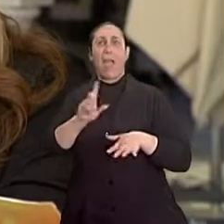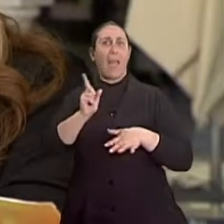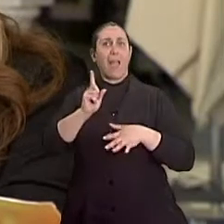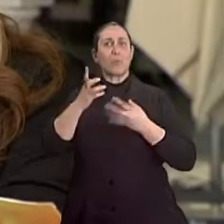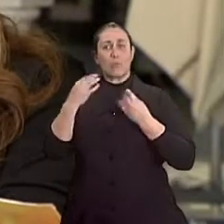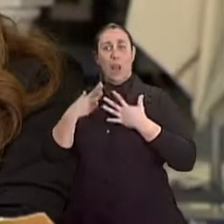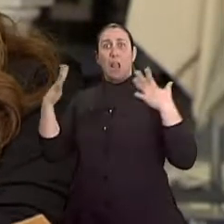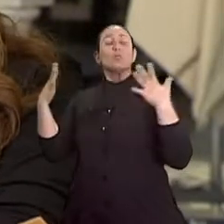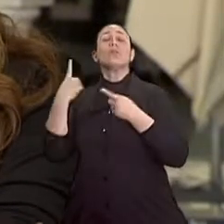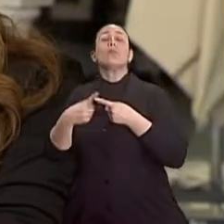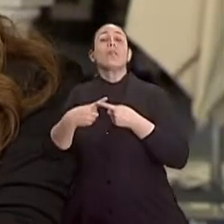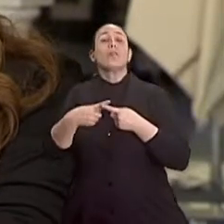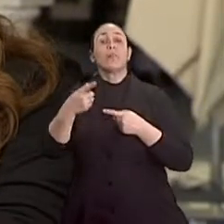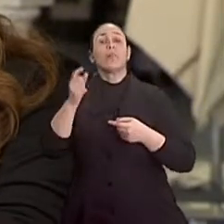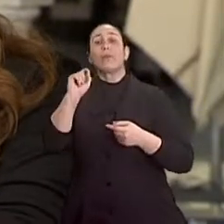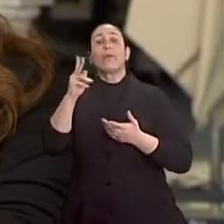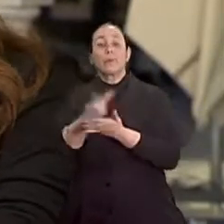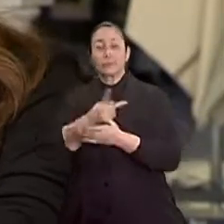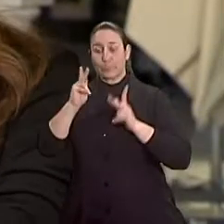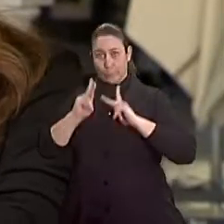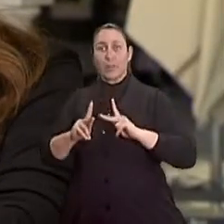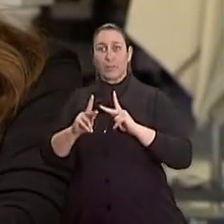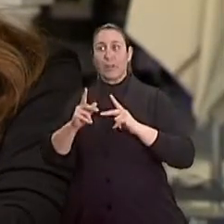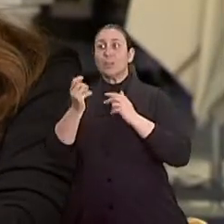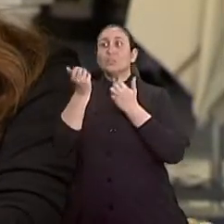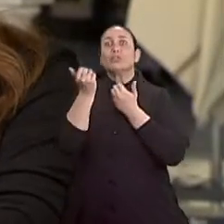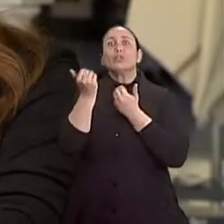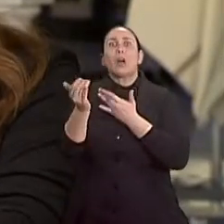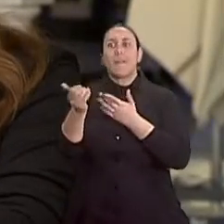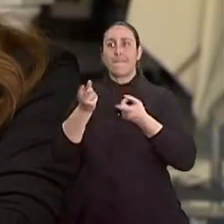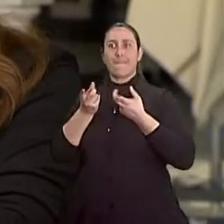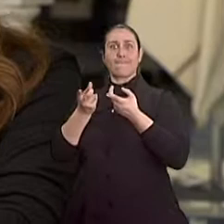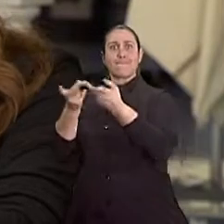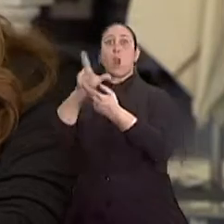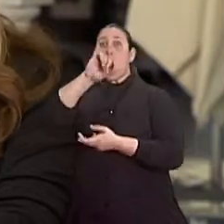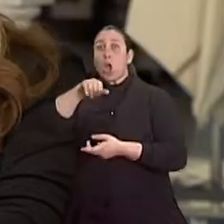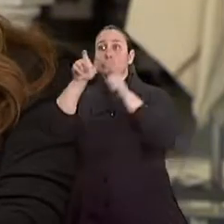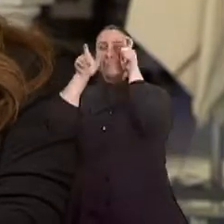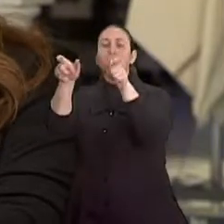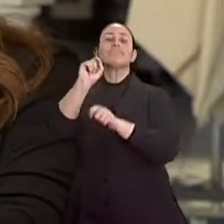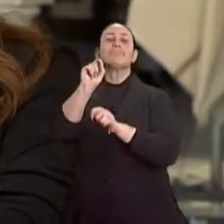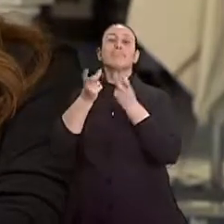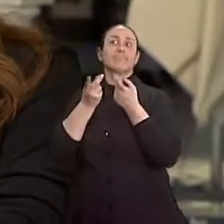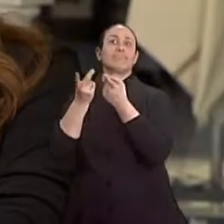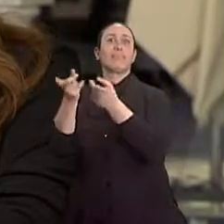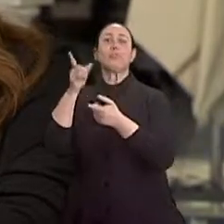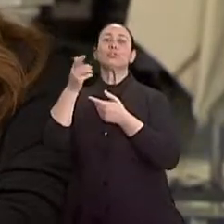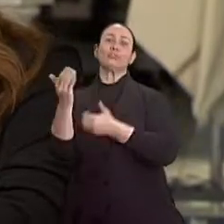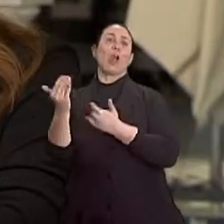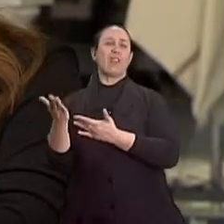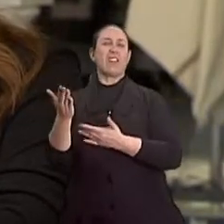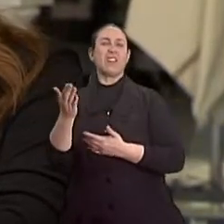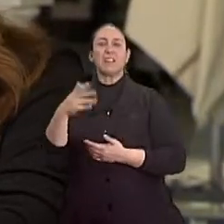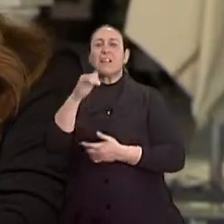hoje, o grande consumo é do jovem. É o grande consumo. Então, as lojas não querem investir